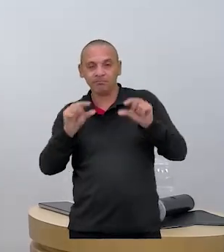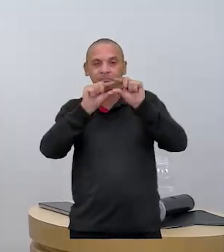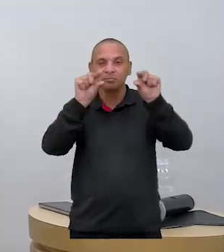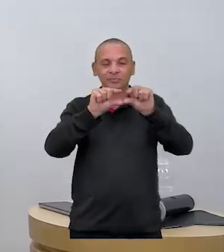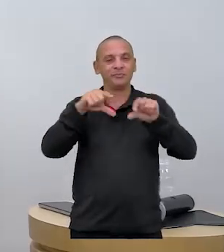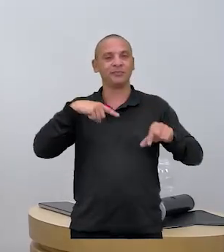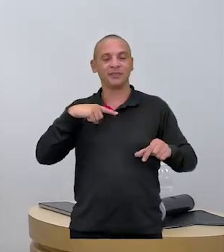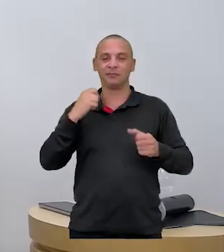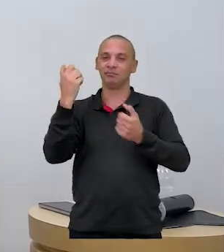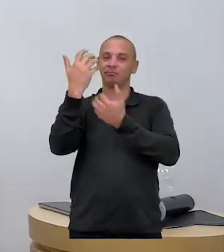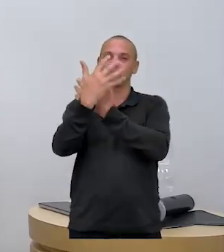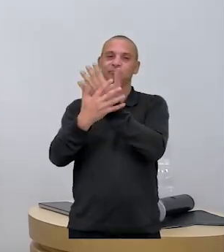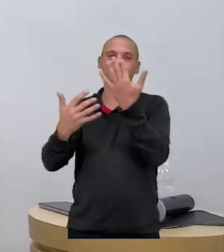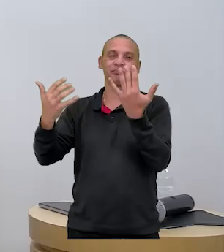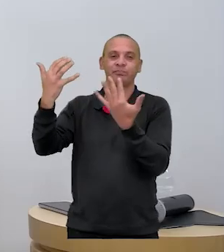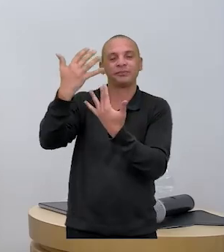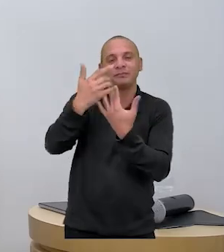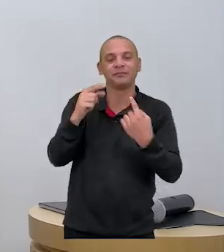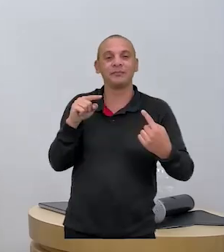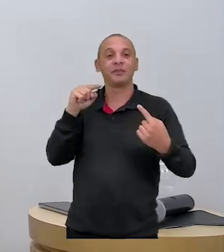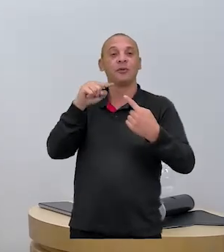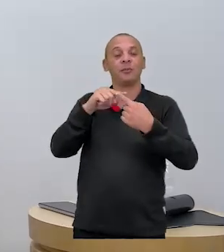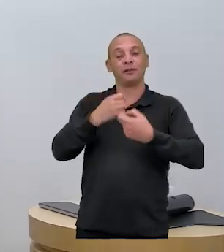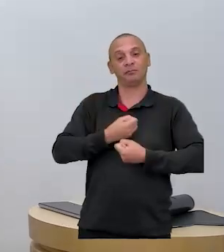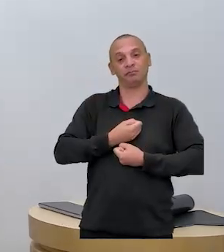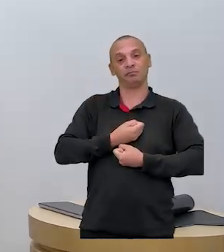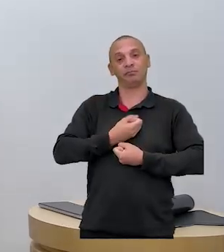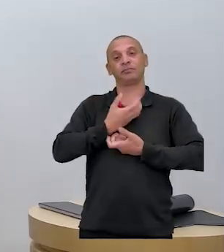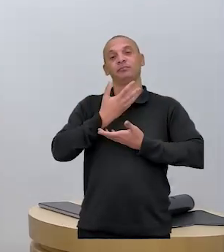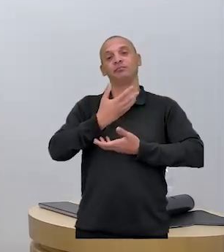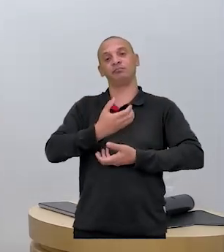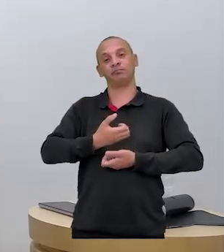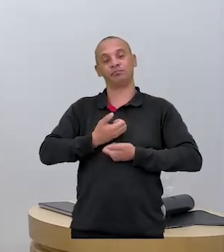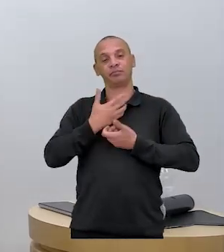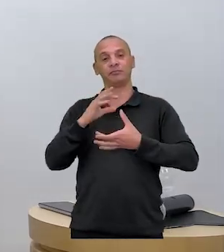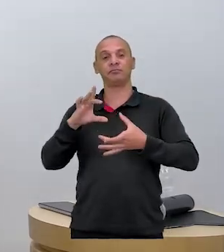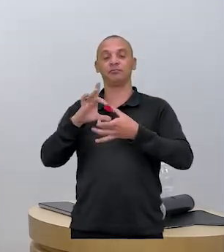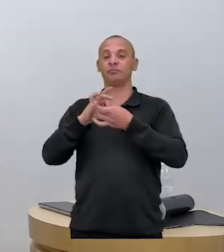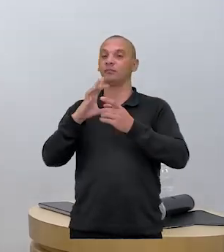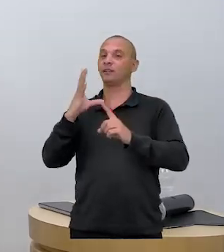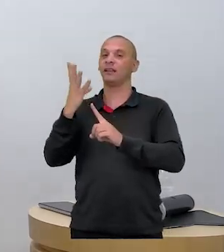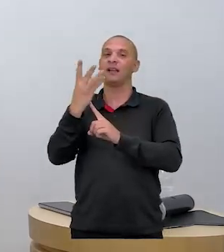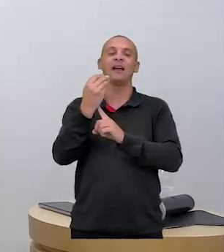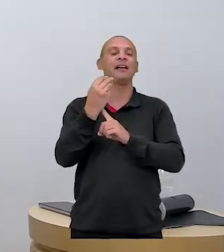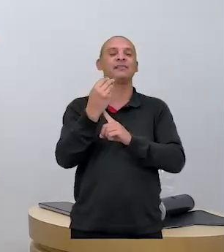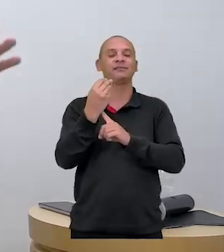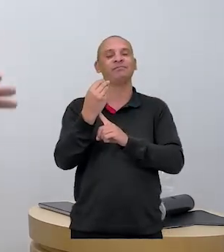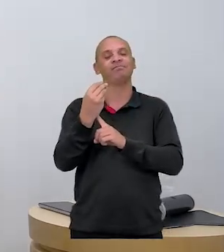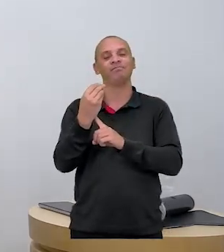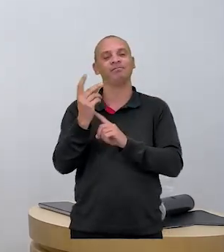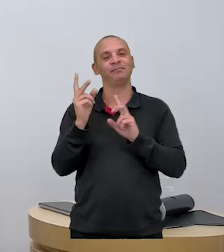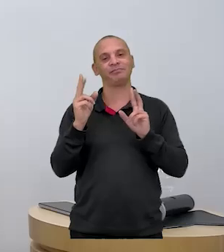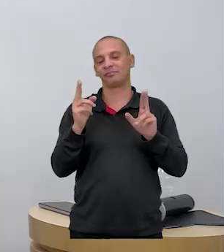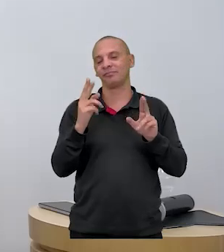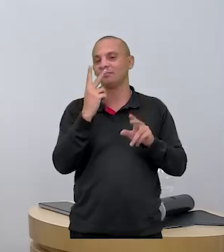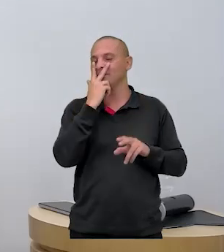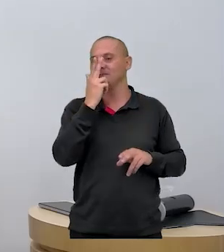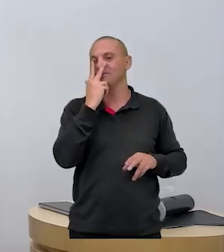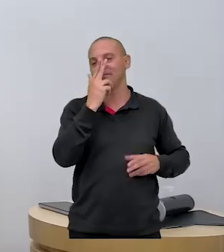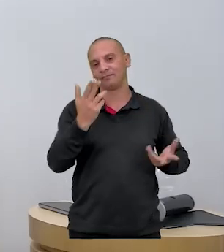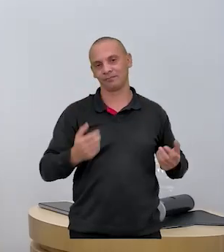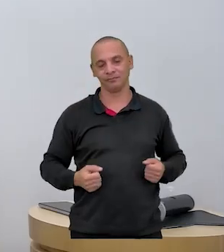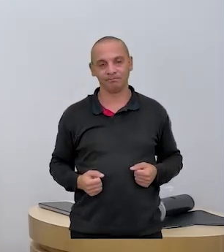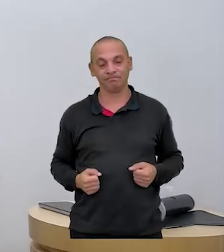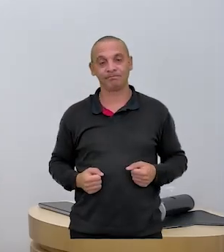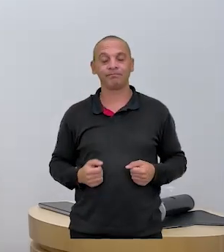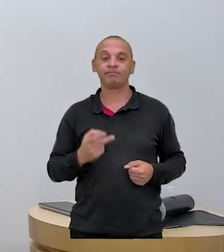ou seja, a poesia e a canção são artes irmãs, vou dizer dessa maneira. Mas